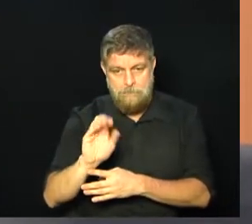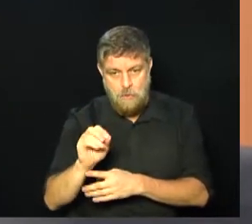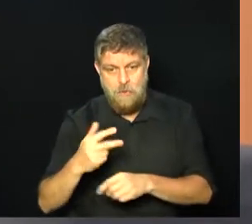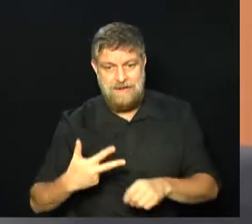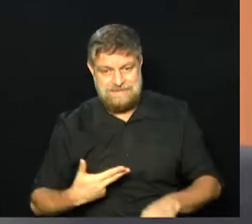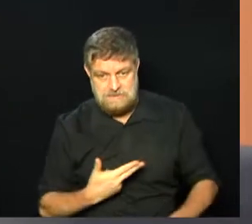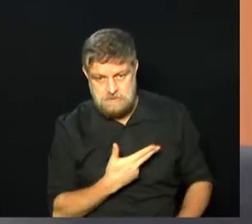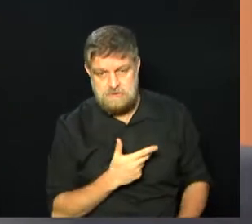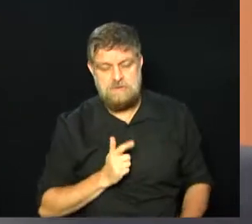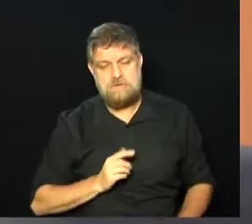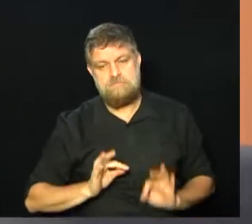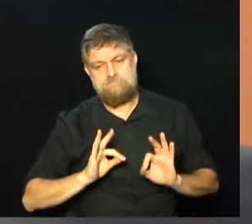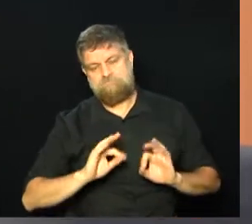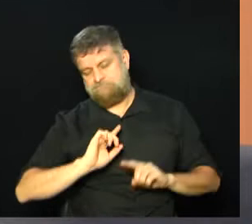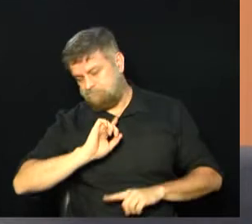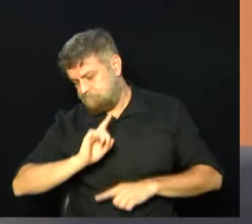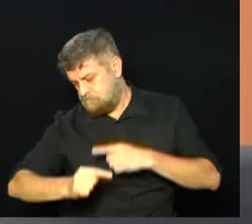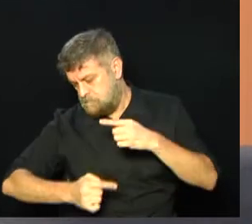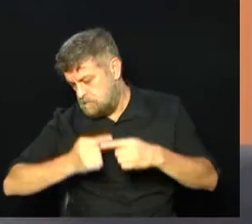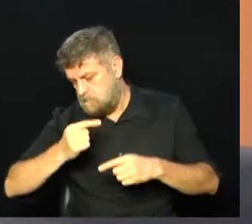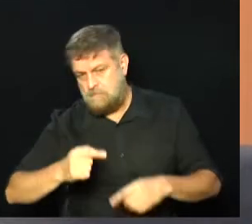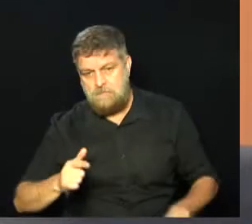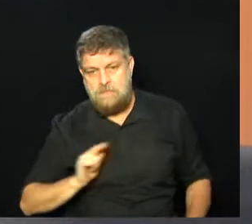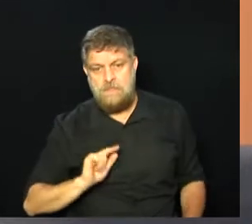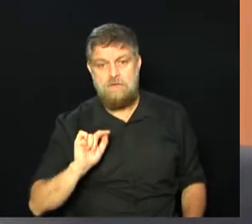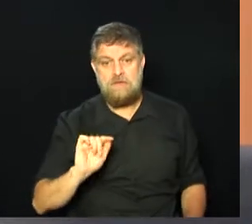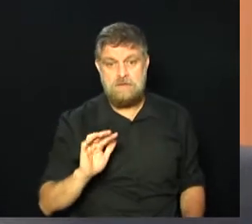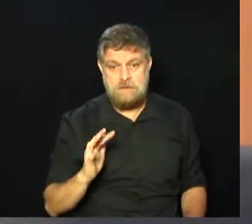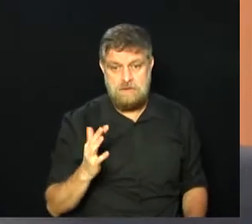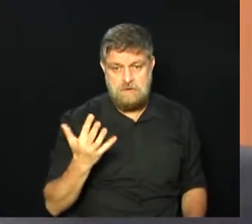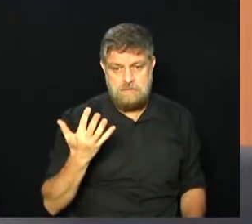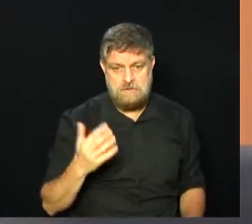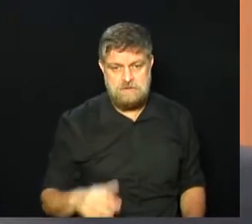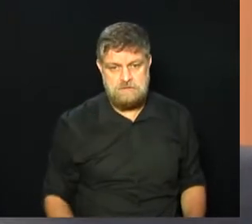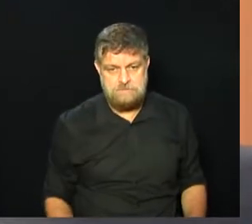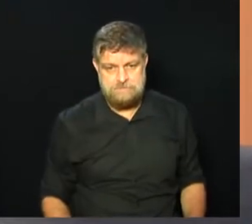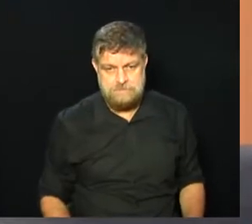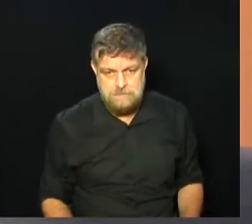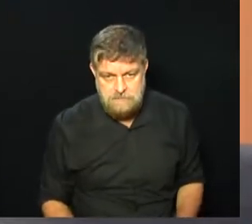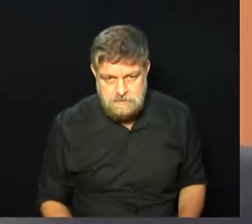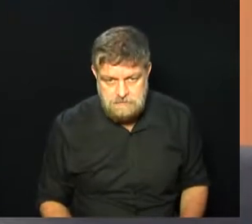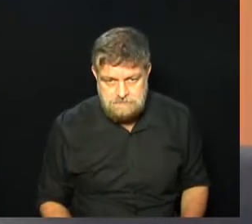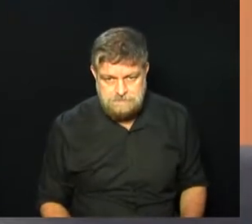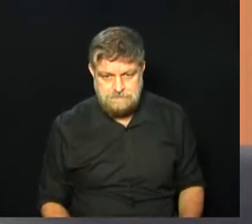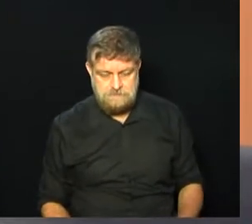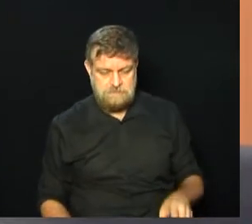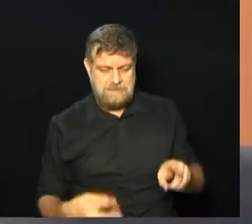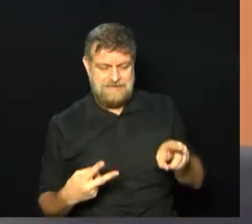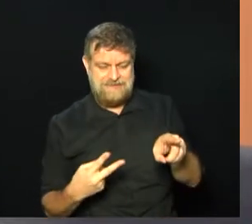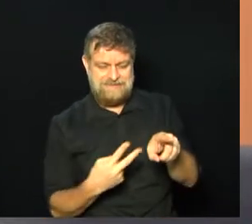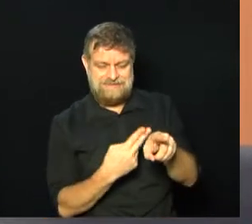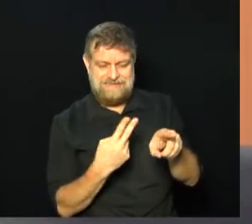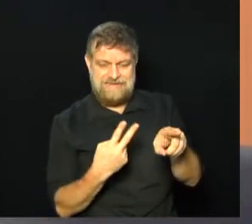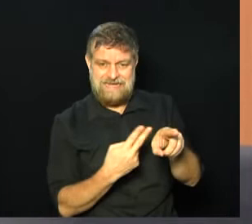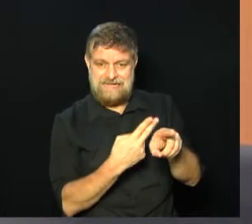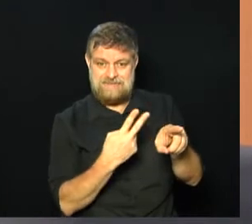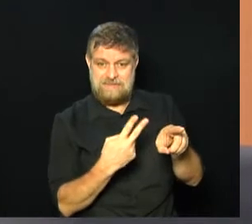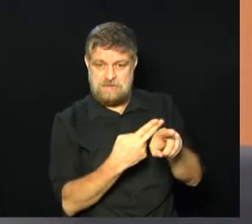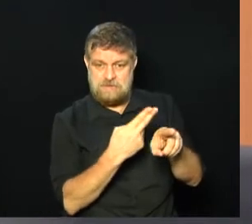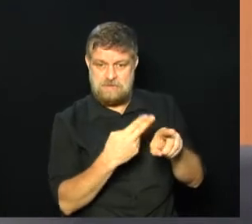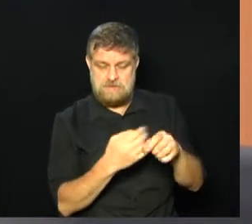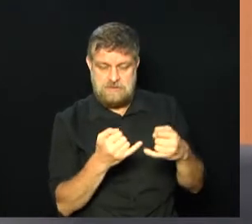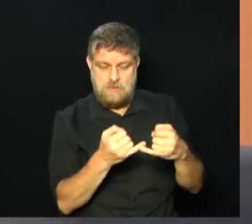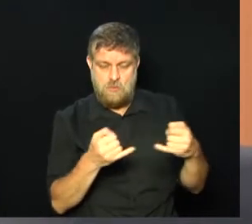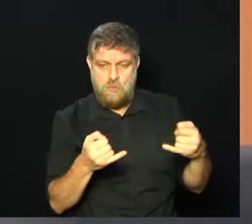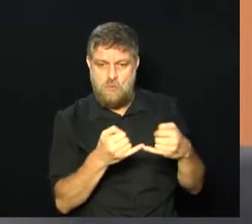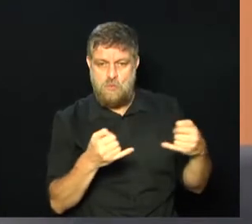vamos dizer assim, essa intercorrência. O que acontece é que a cirurgia, muitas vezes, ela pode lesar os